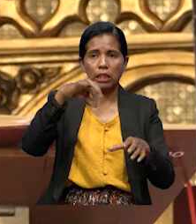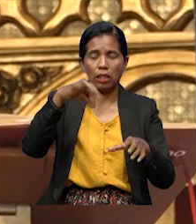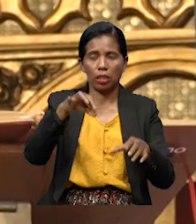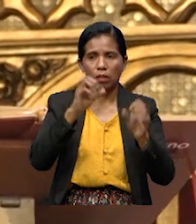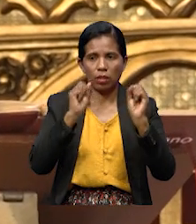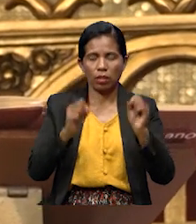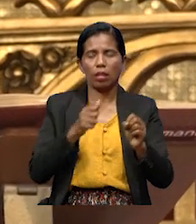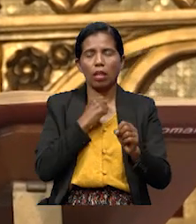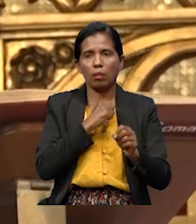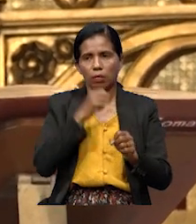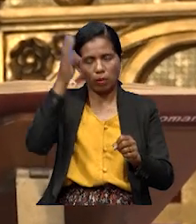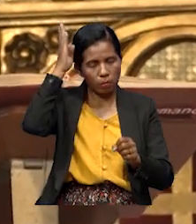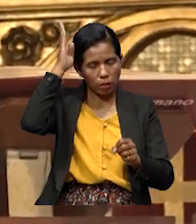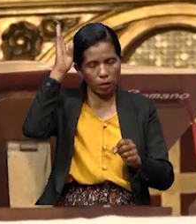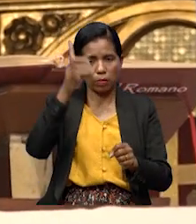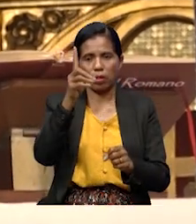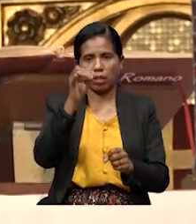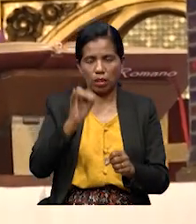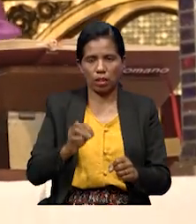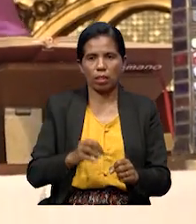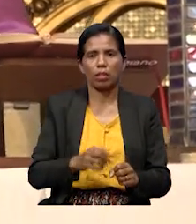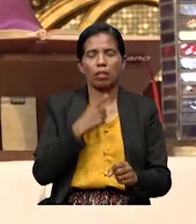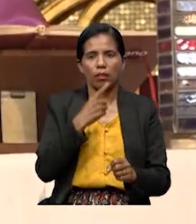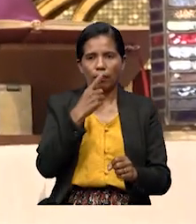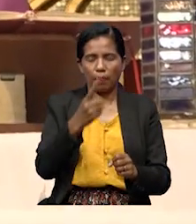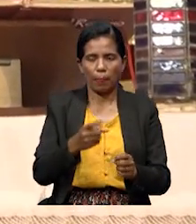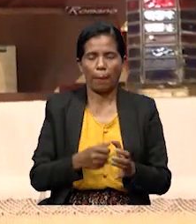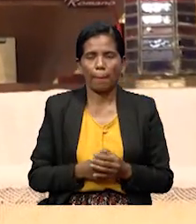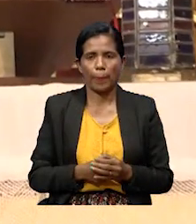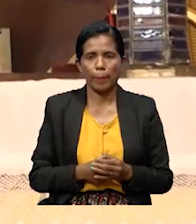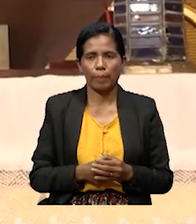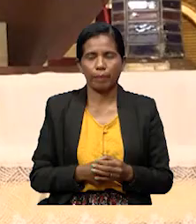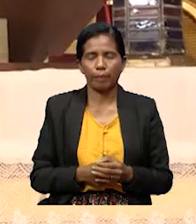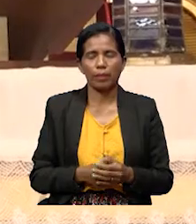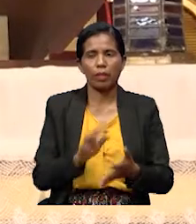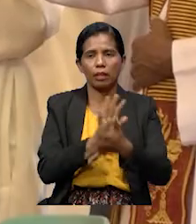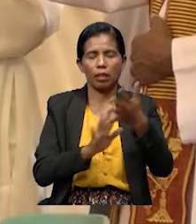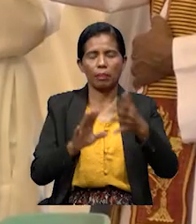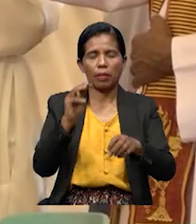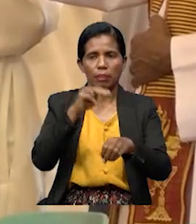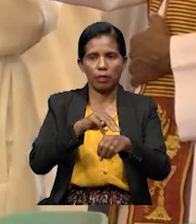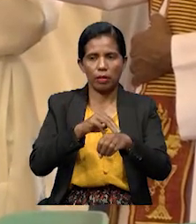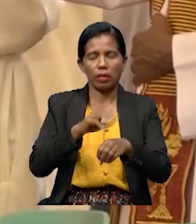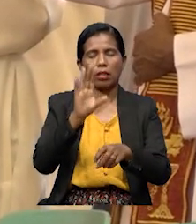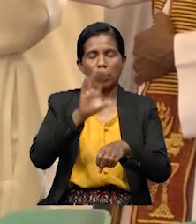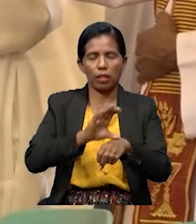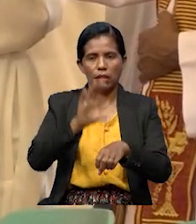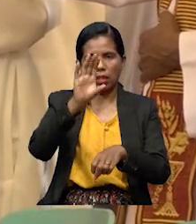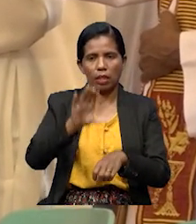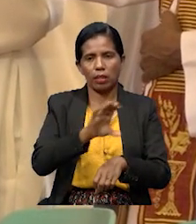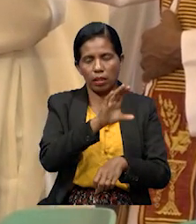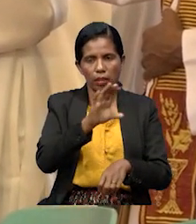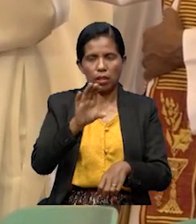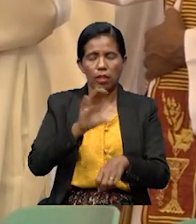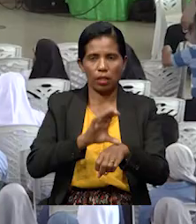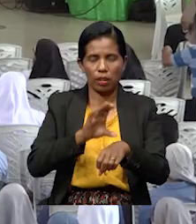Arcebispo Metropolita Arquidiocese de Lille, Dom Virgílio do Carmo da Silva SDB, celebra uluk missa e a Igreja Catedral. A fim de missa, a